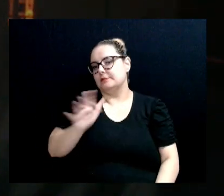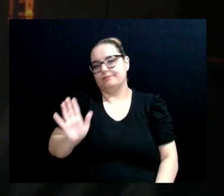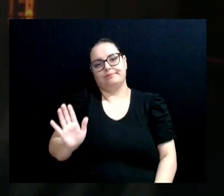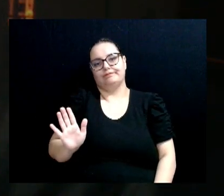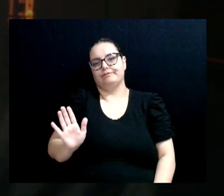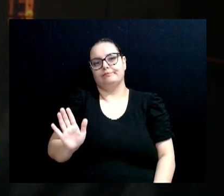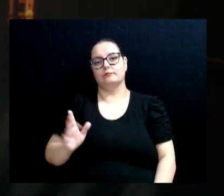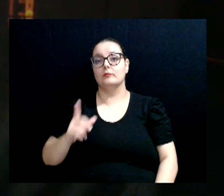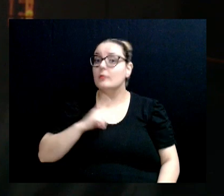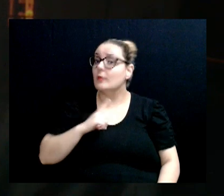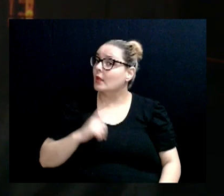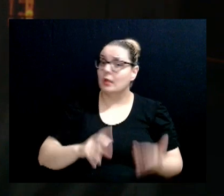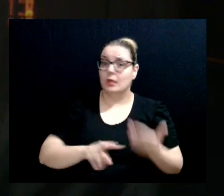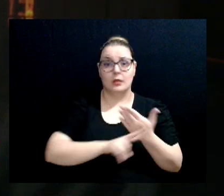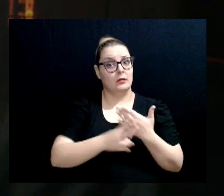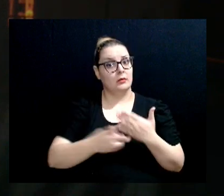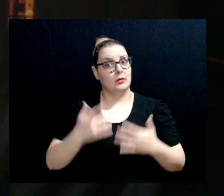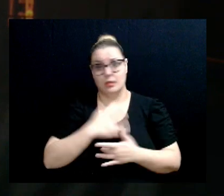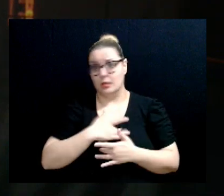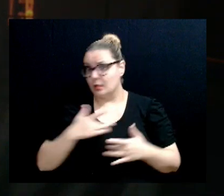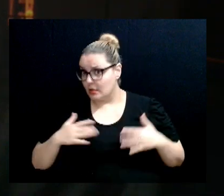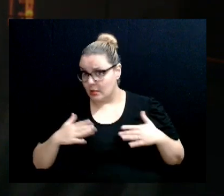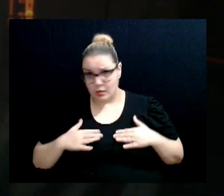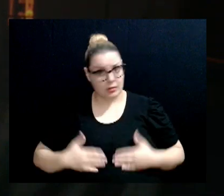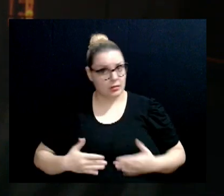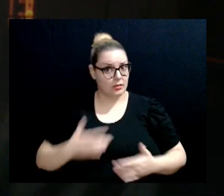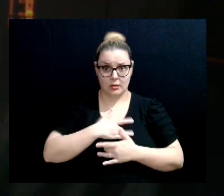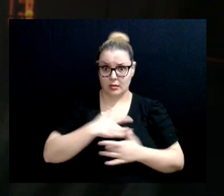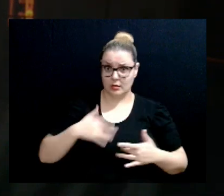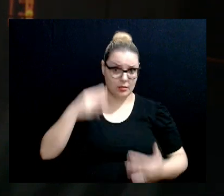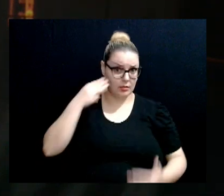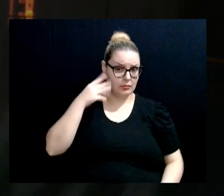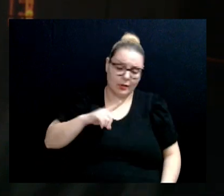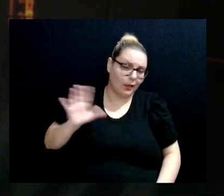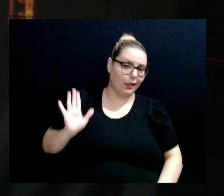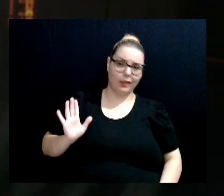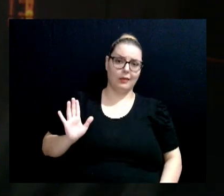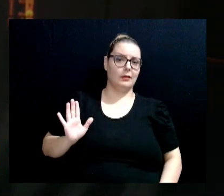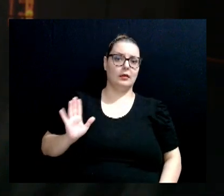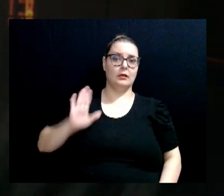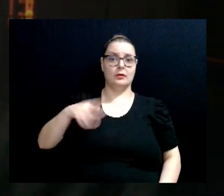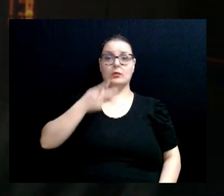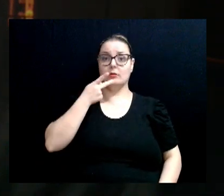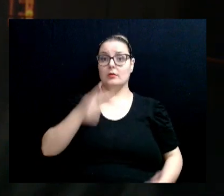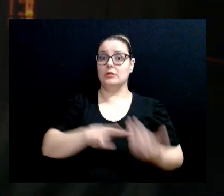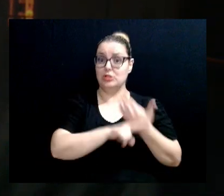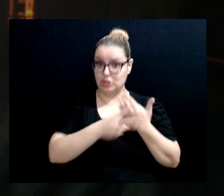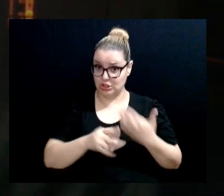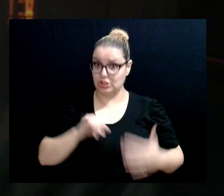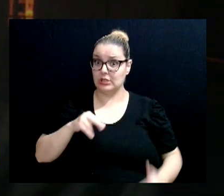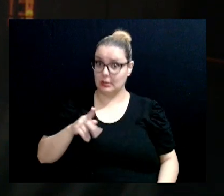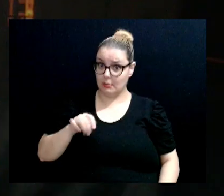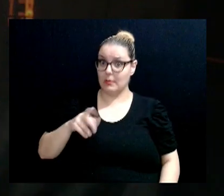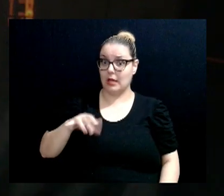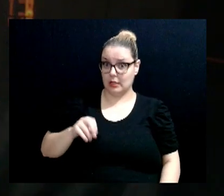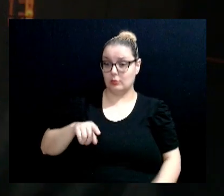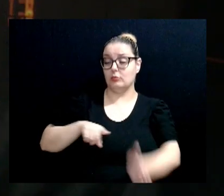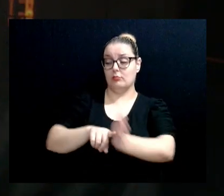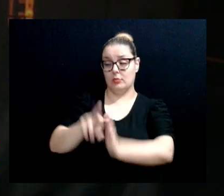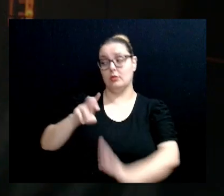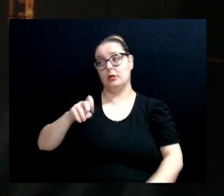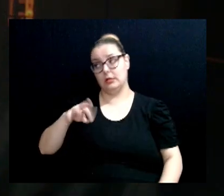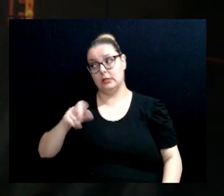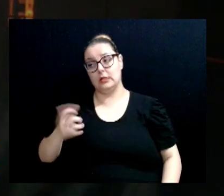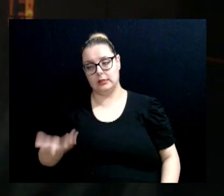impactos na sua saúde física e na sua saúde mental. E quando a gente fala de impactos, eu pergunto agora para a Renata, né? Sobre